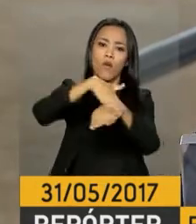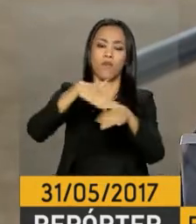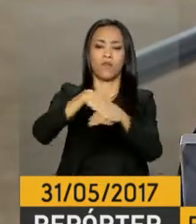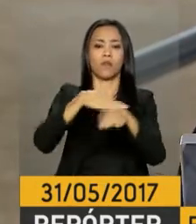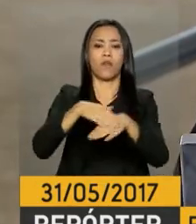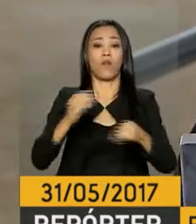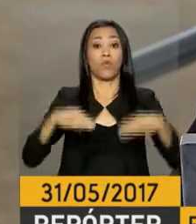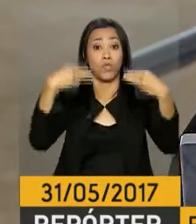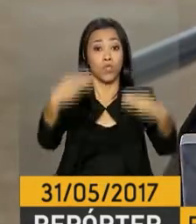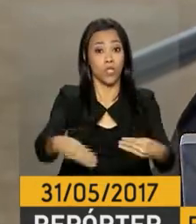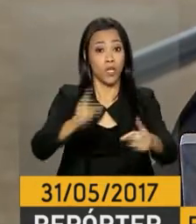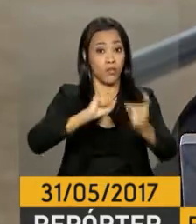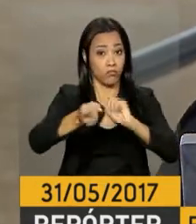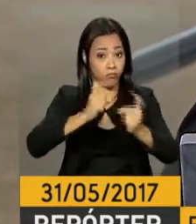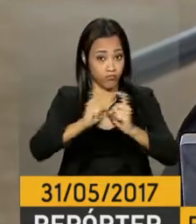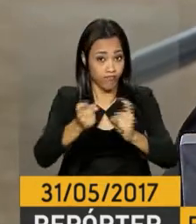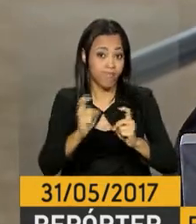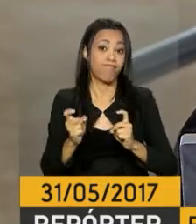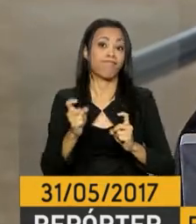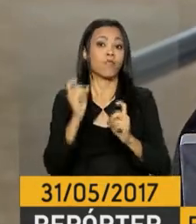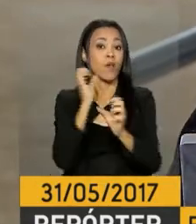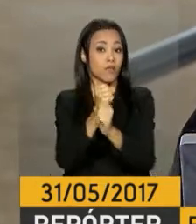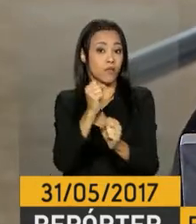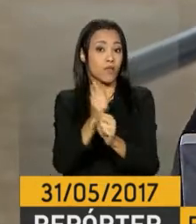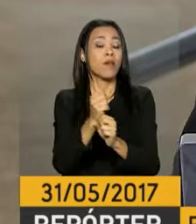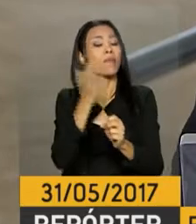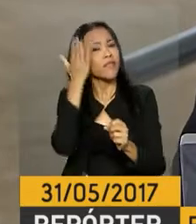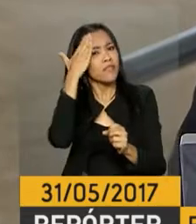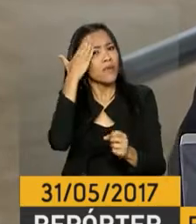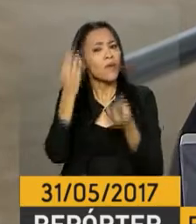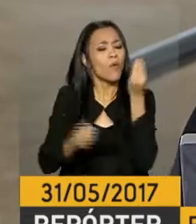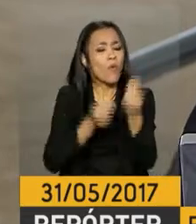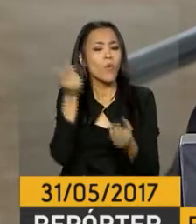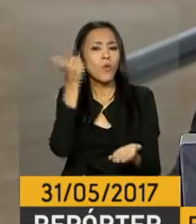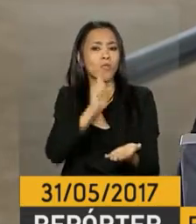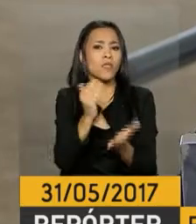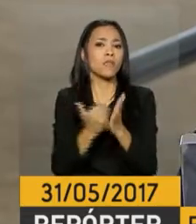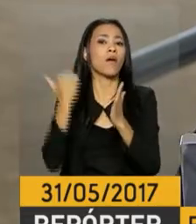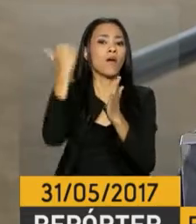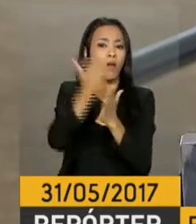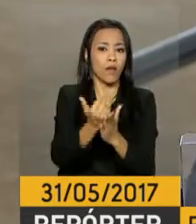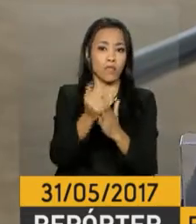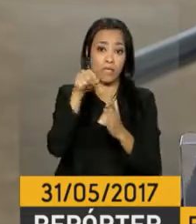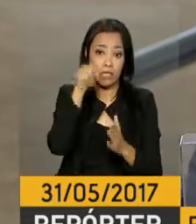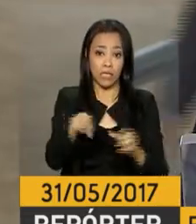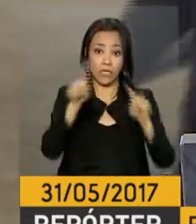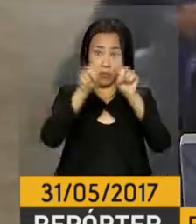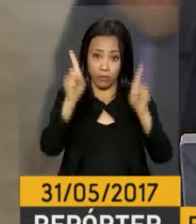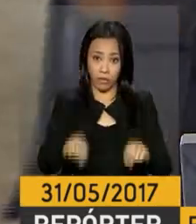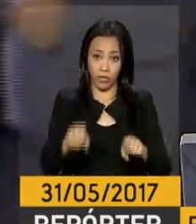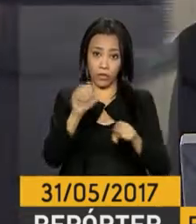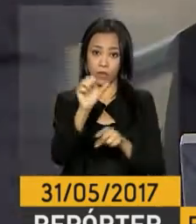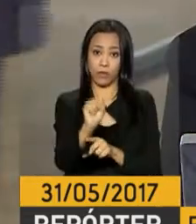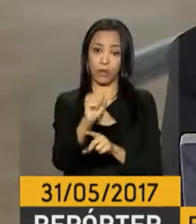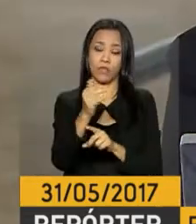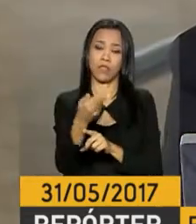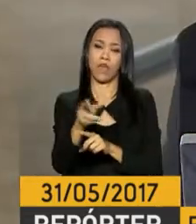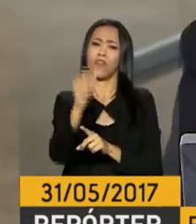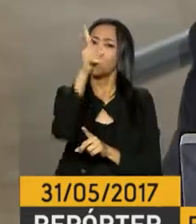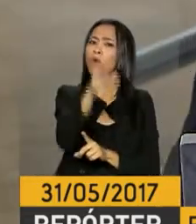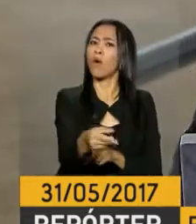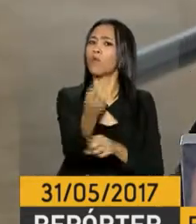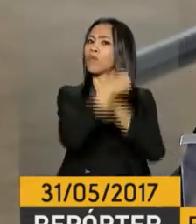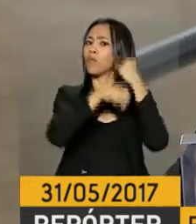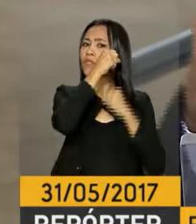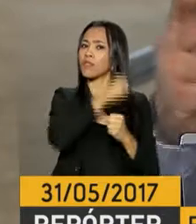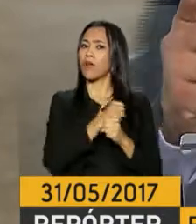a buscar avanços ainda dentro do ano do Plano Safra. Com o exemplo que aconteceu com a cultura do fumo no ano passado,